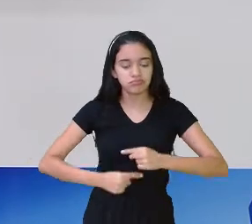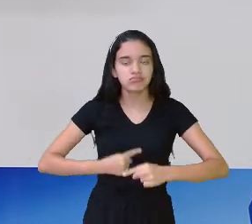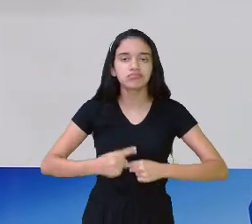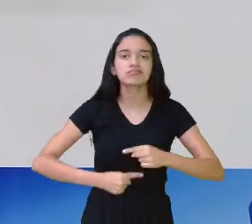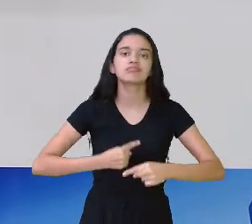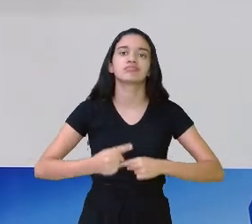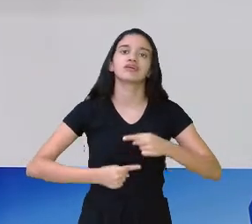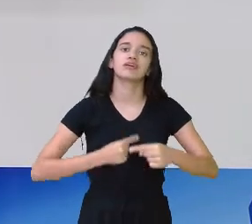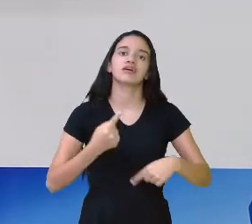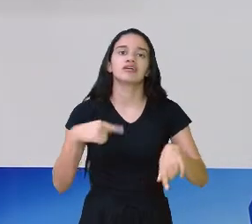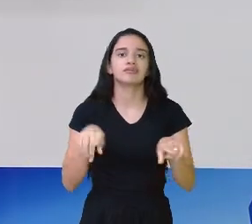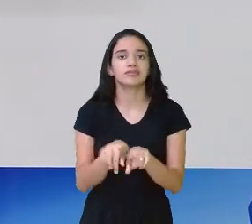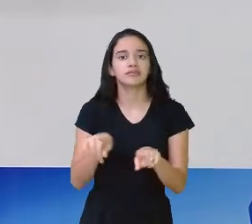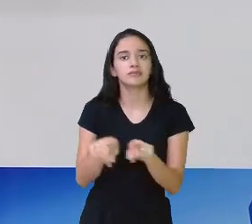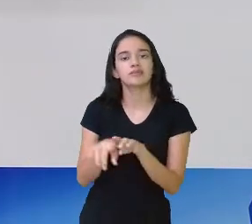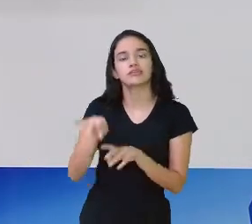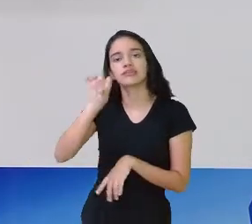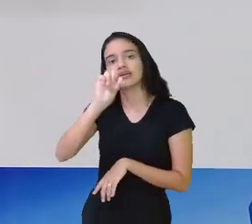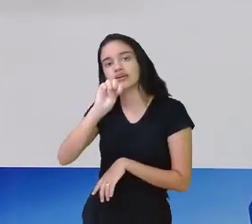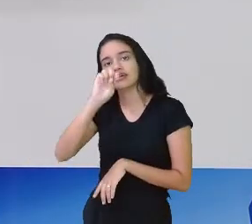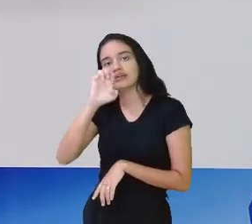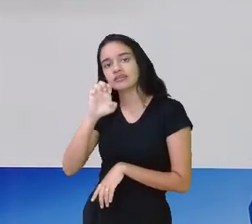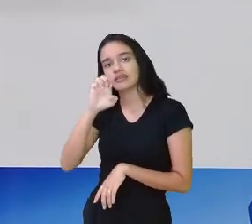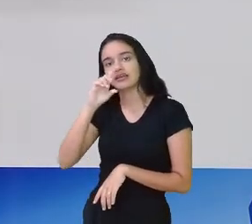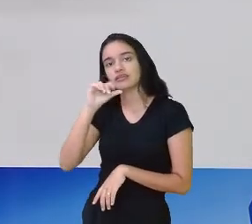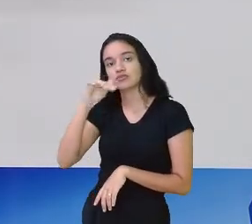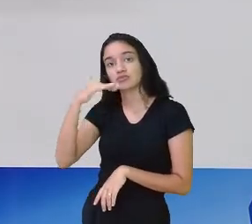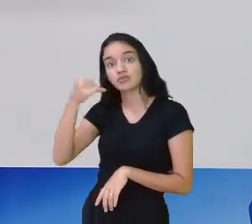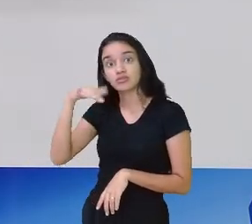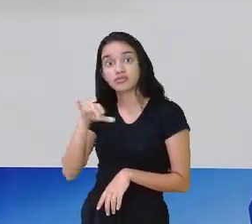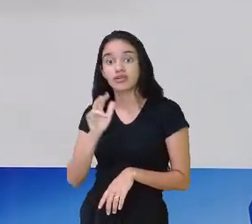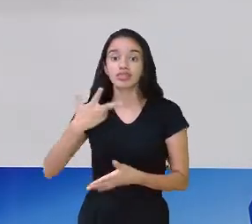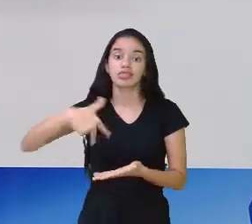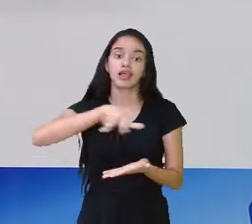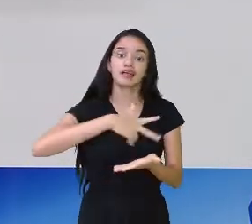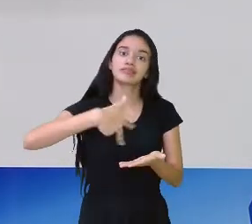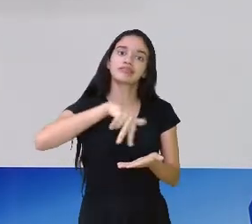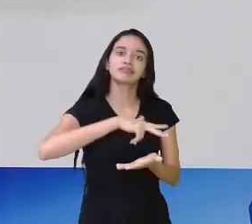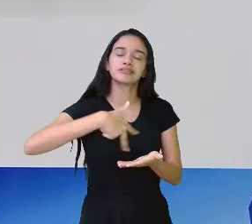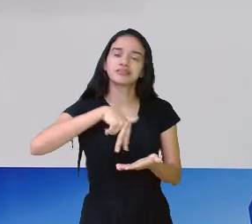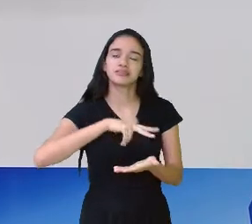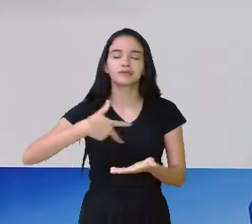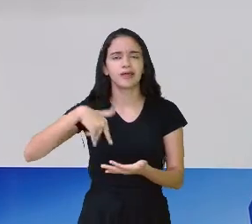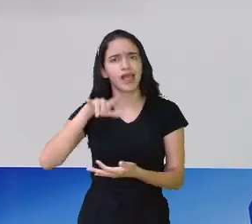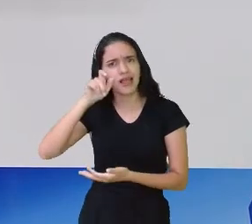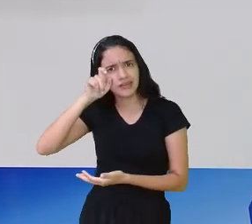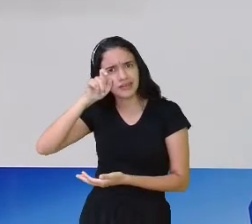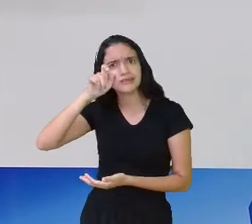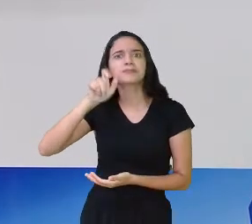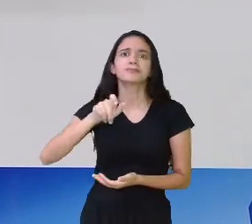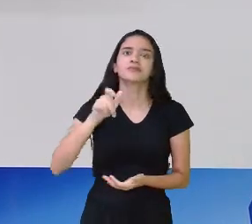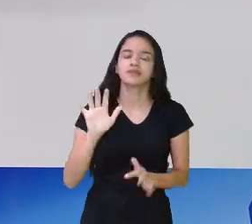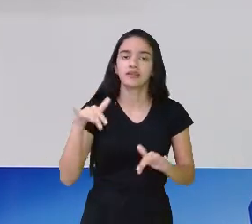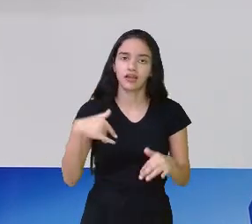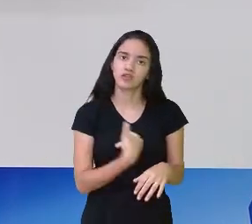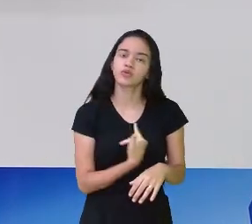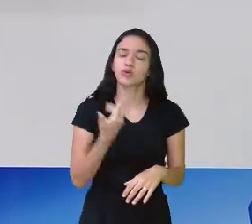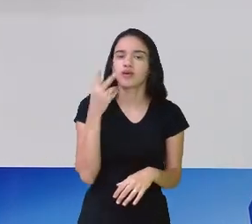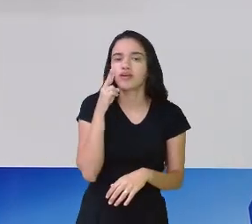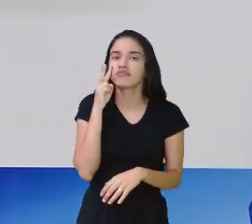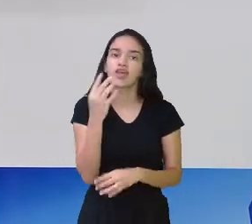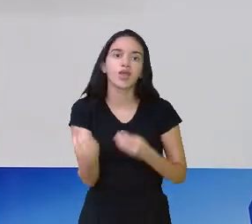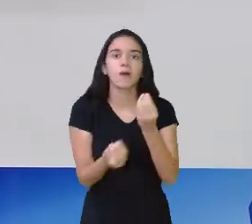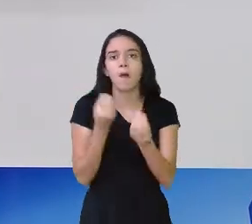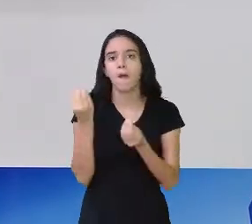procriação, da sedução, das danças, né, de acasalamento, né? É bem interessante. Então aí a gente vendo como